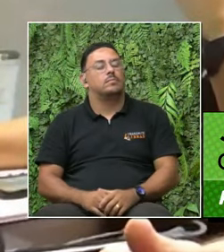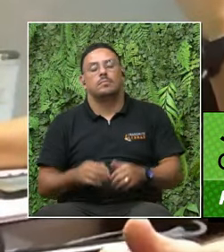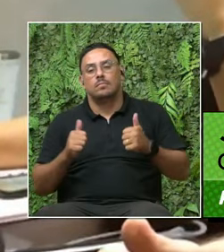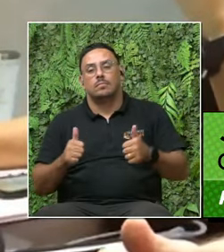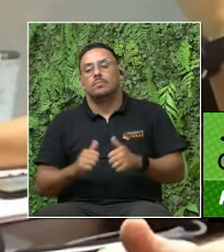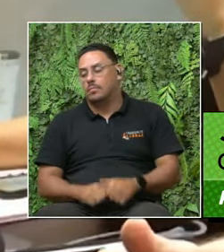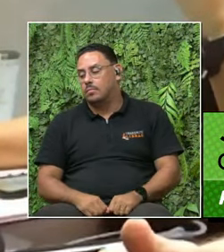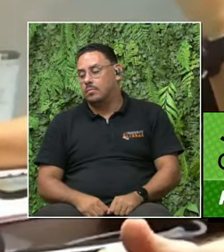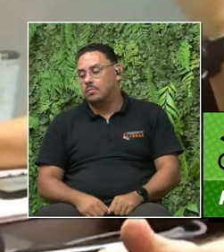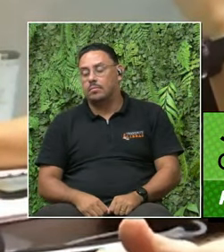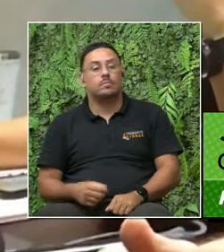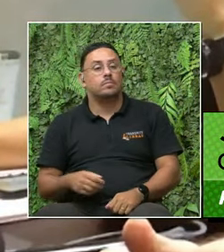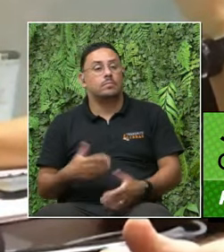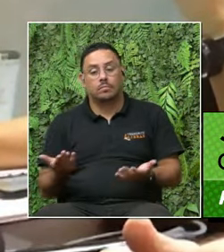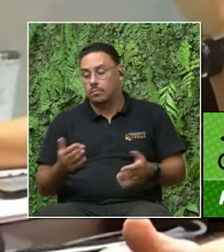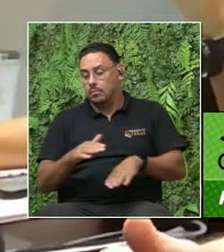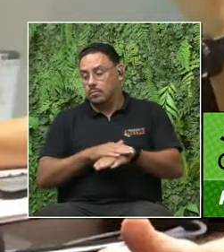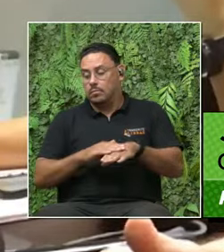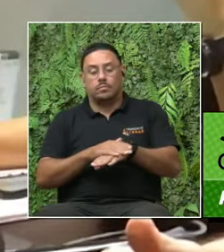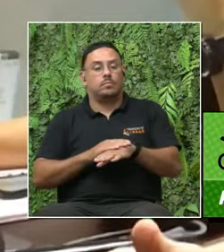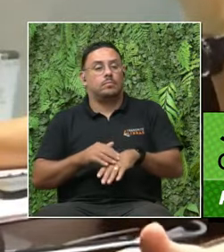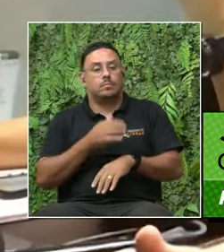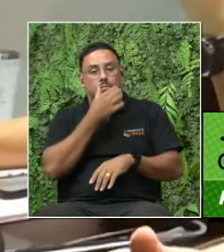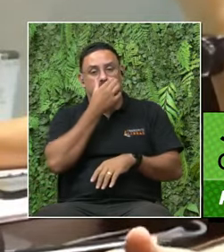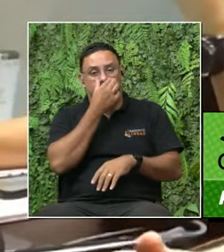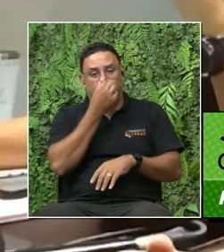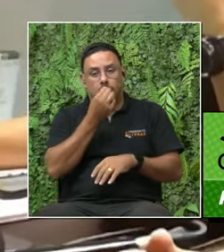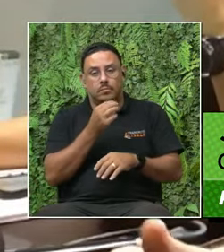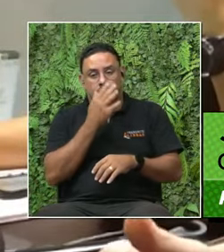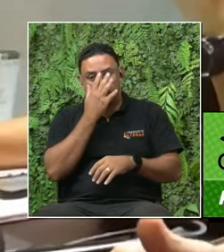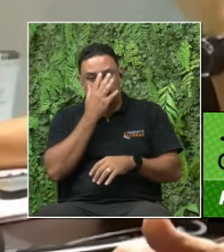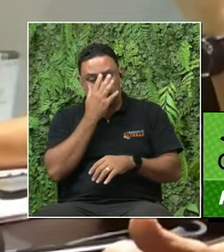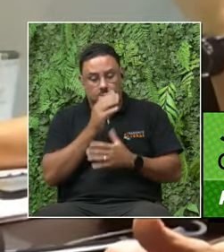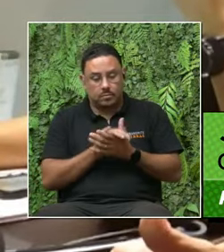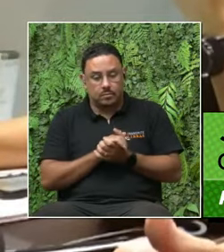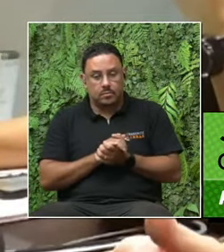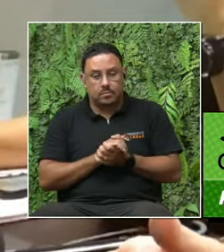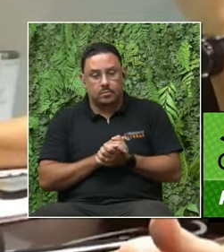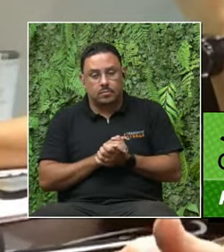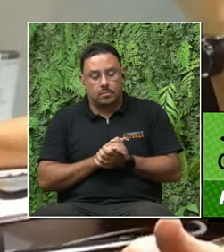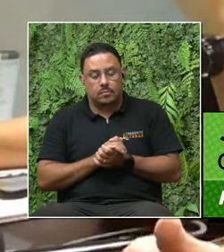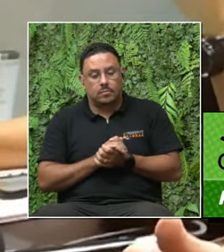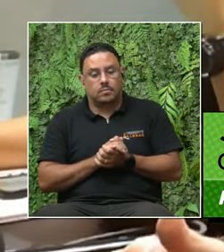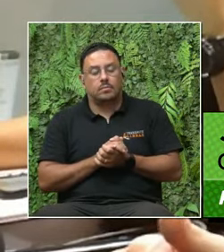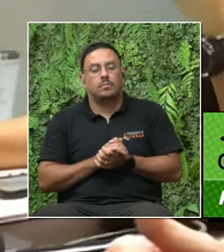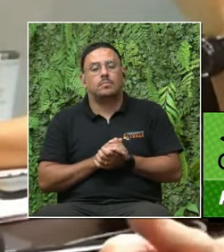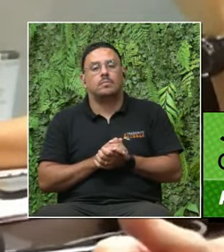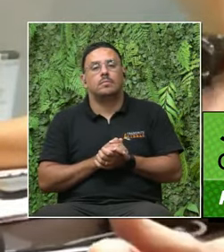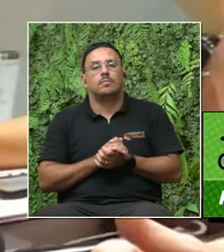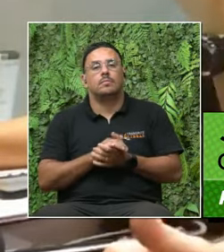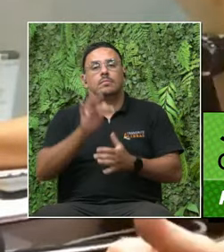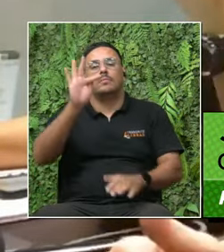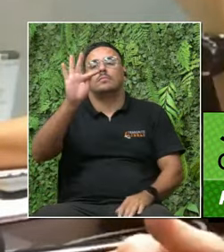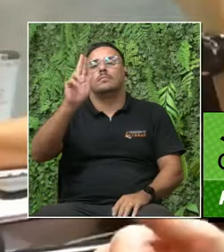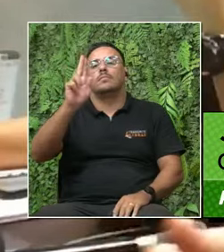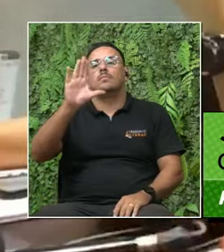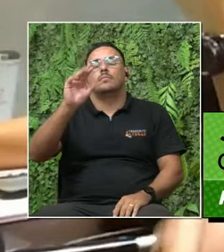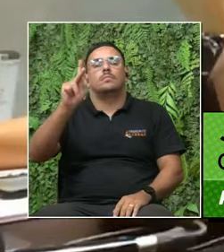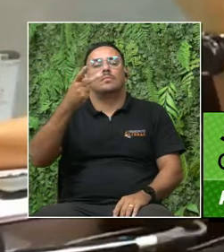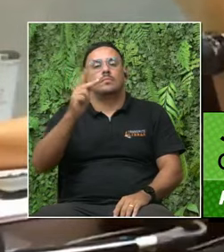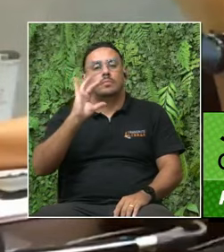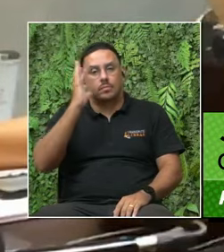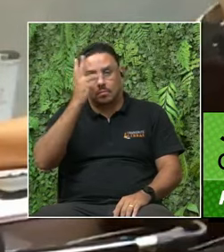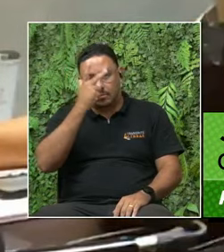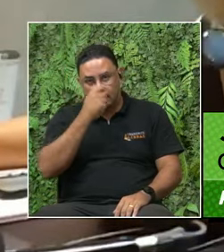beleza Gabi vamos falar deixa eu ver quem tá ali Bruno f hein bonito Bruno